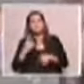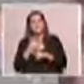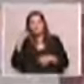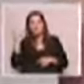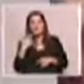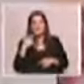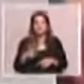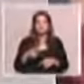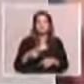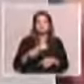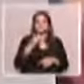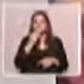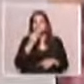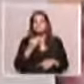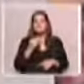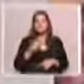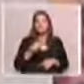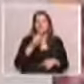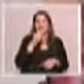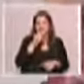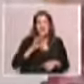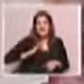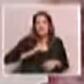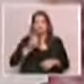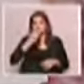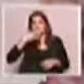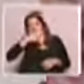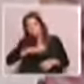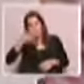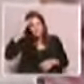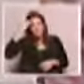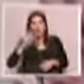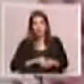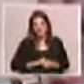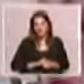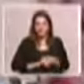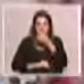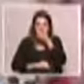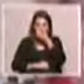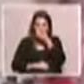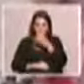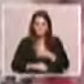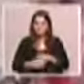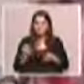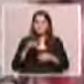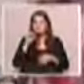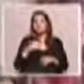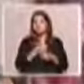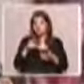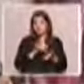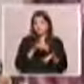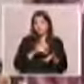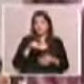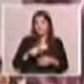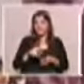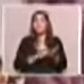queijo faz mal à memória, não é? De facto, nós às vezes... Esse livro também retrata muito